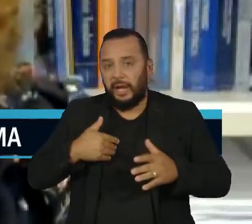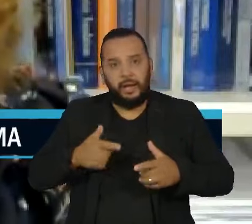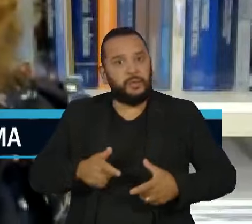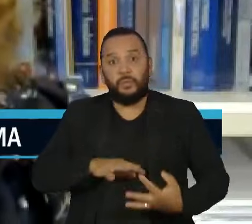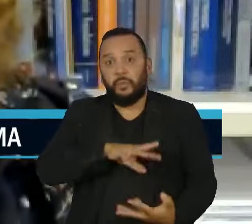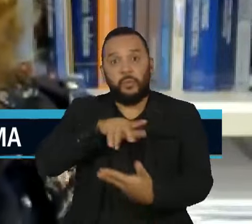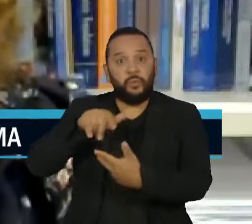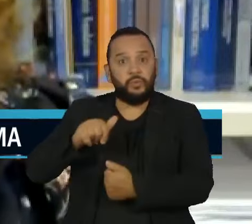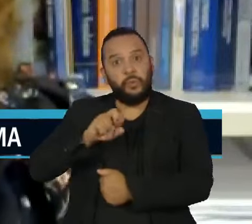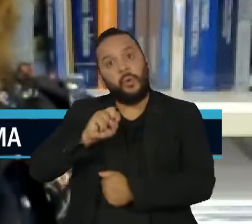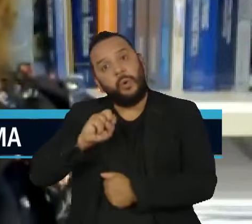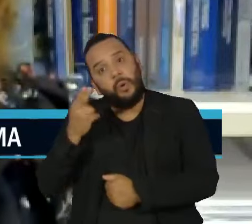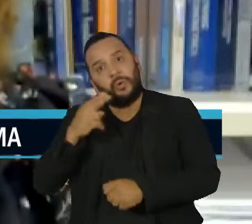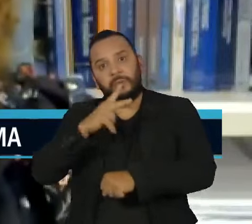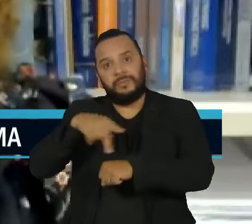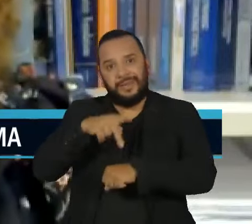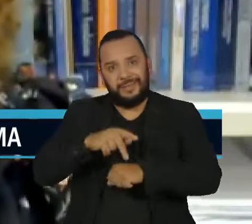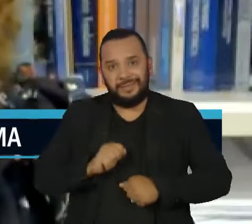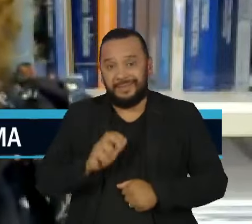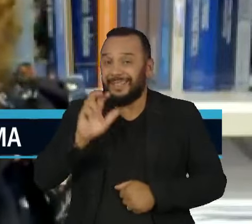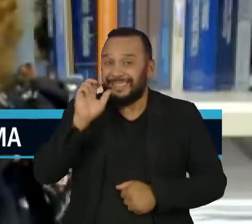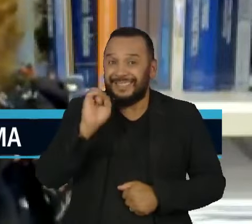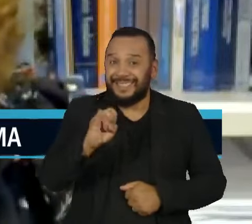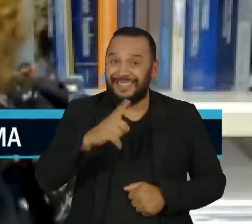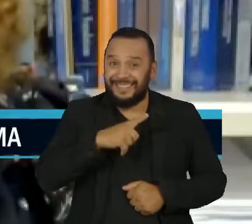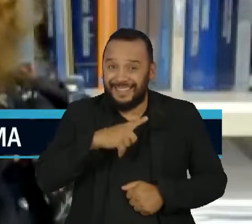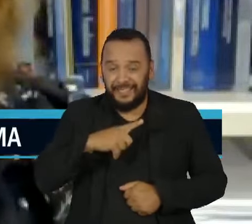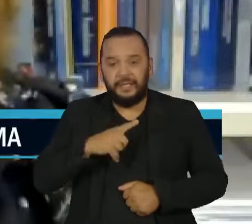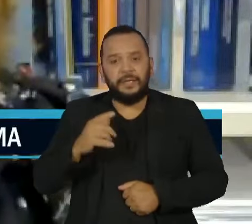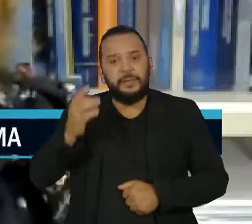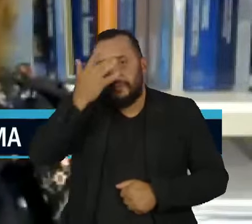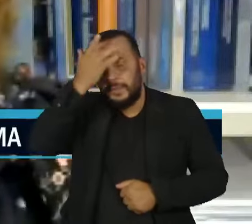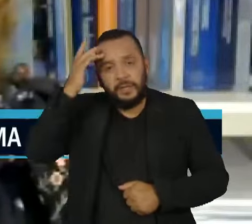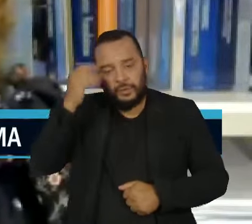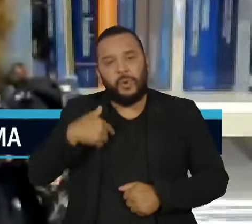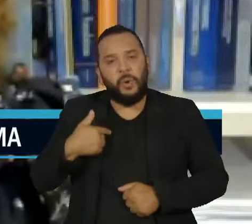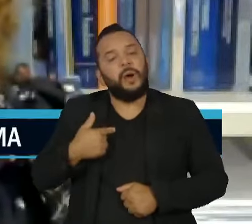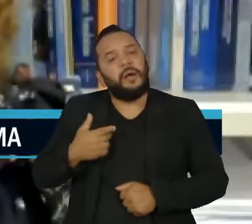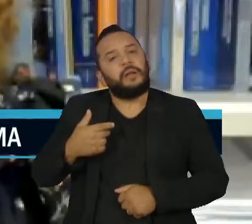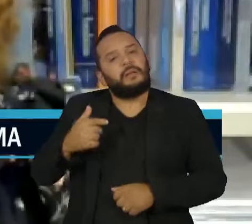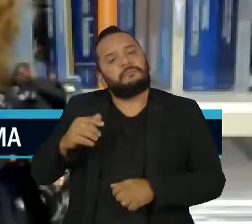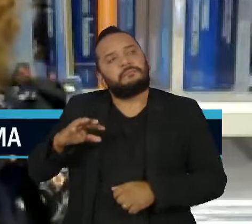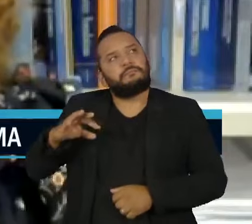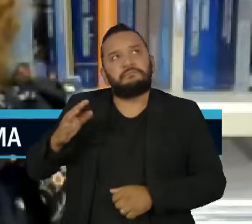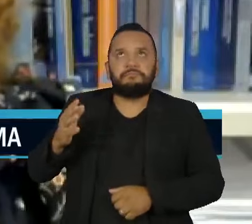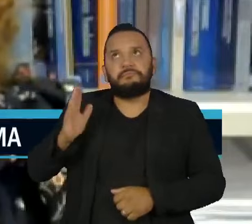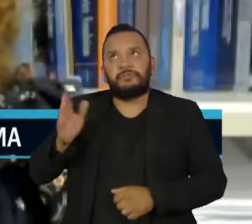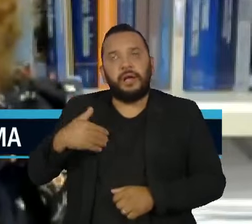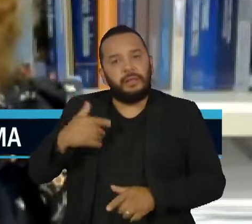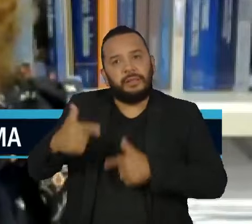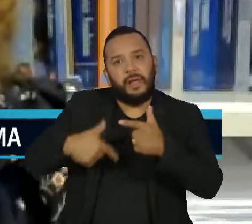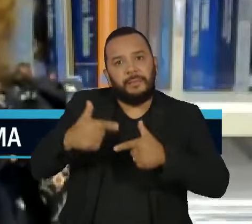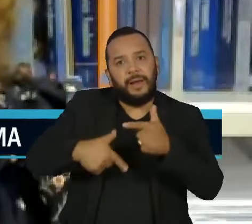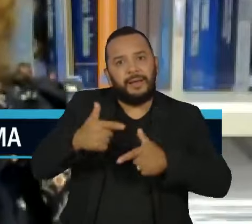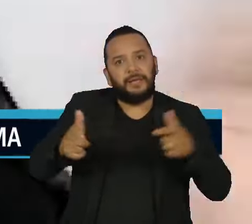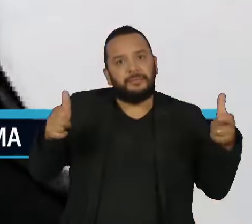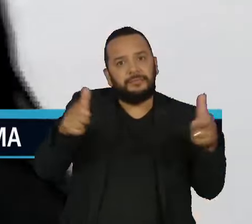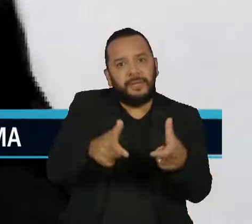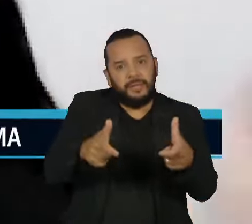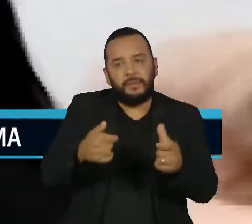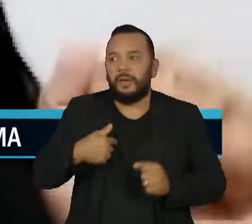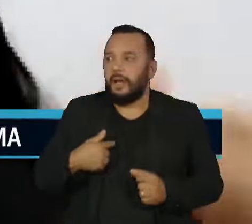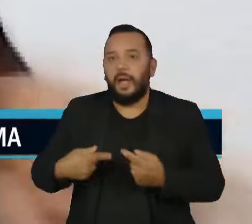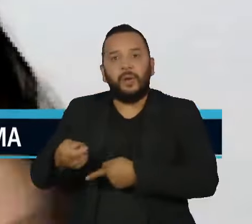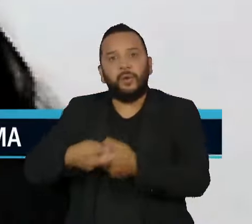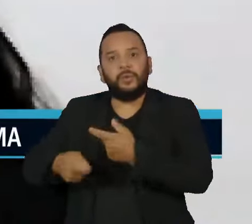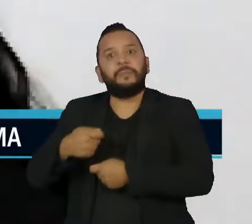menos pessoas na força de trabalho, menos pessoas empregadas e gerando renda, o crescimento econômico é menor.